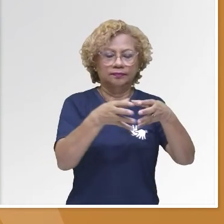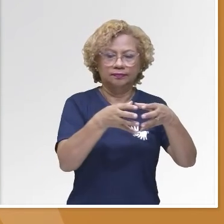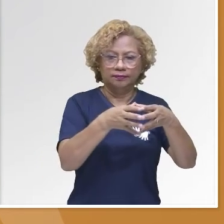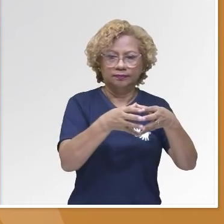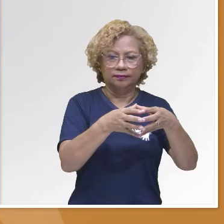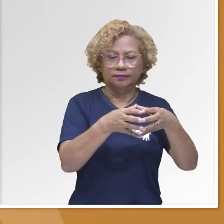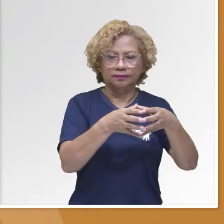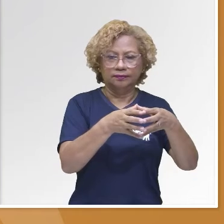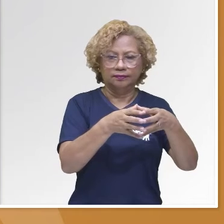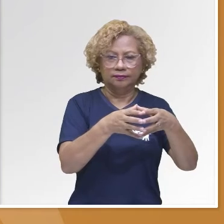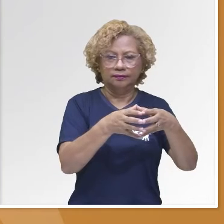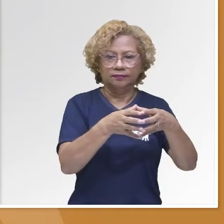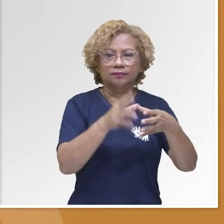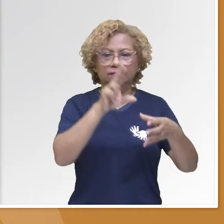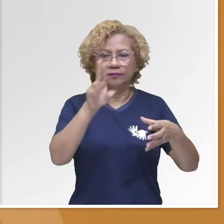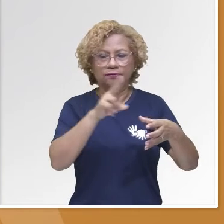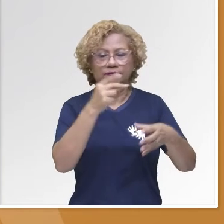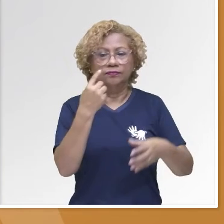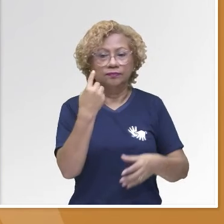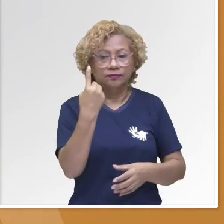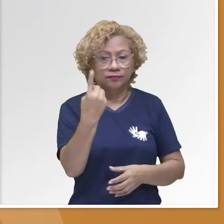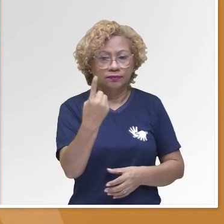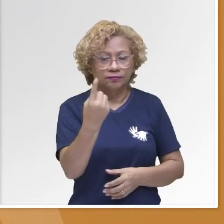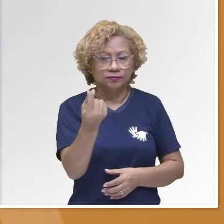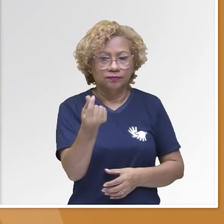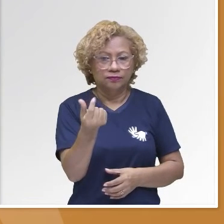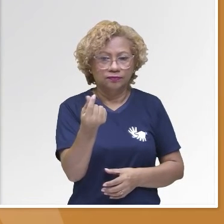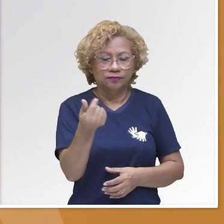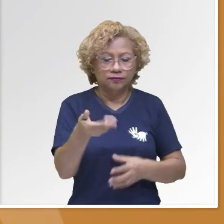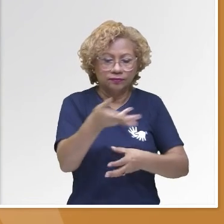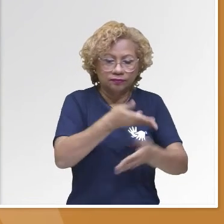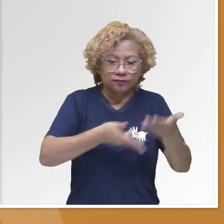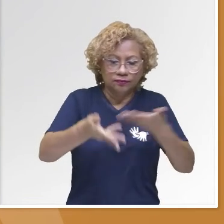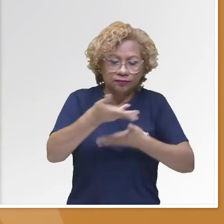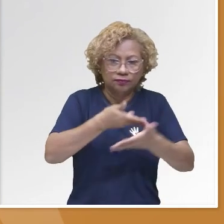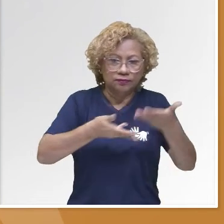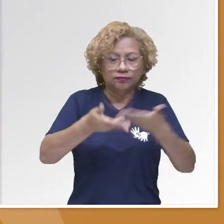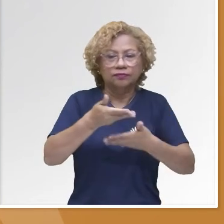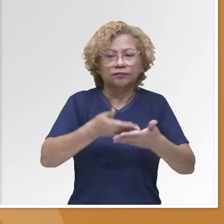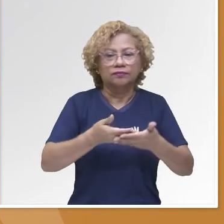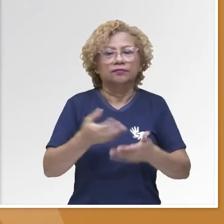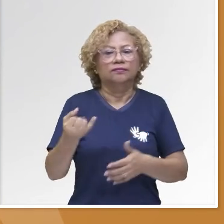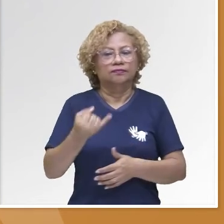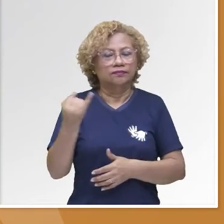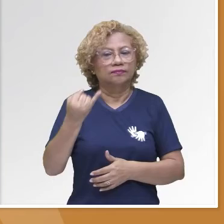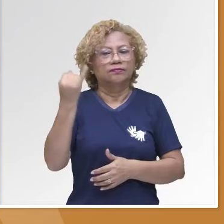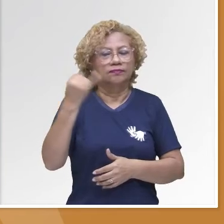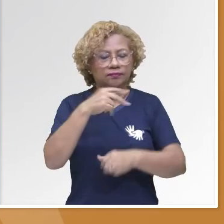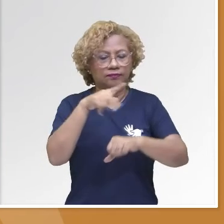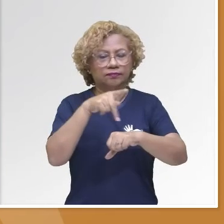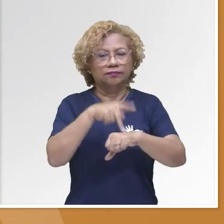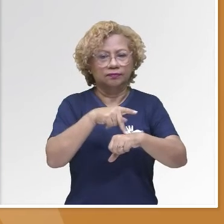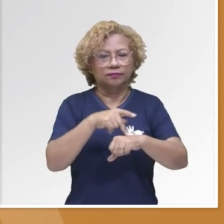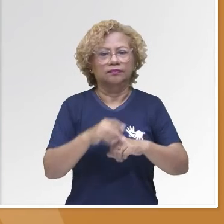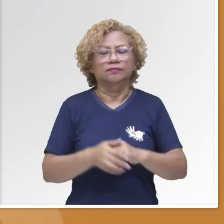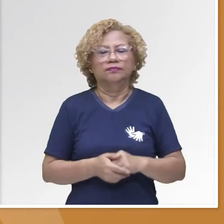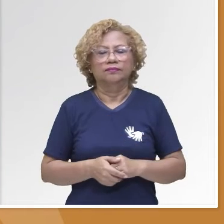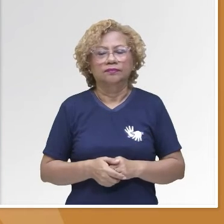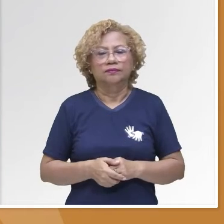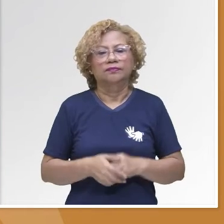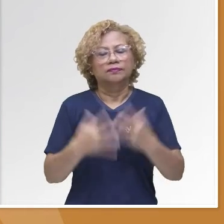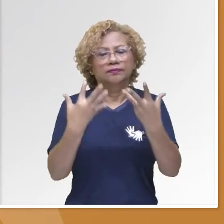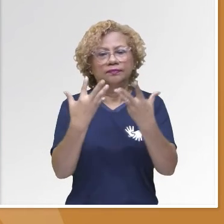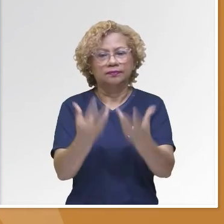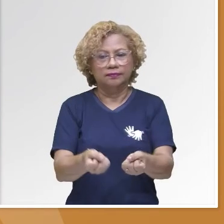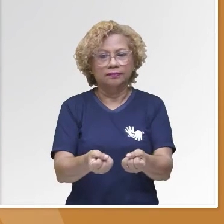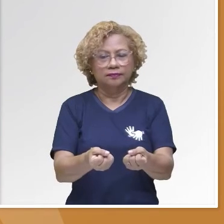União Europeia, né, que vai ser aí um dos principais blocos econômicos, porque acabaram adotando uma